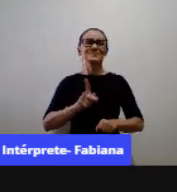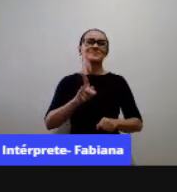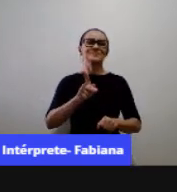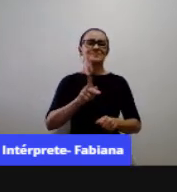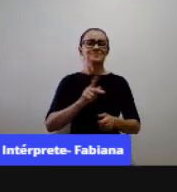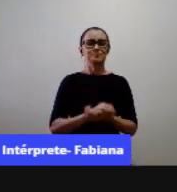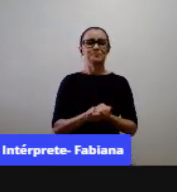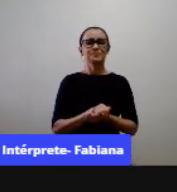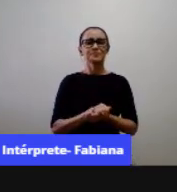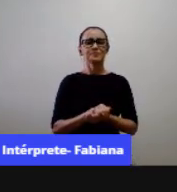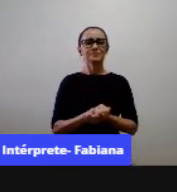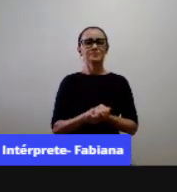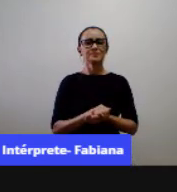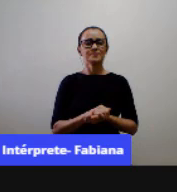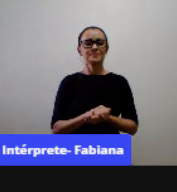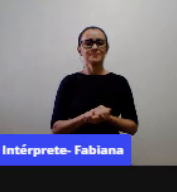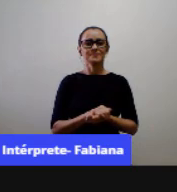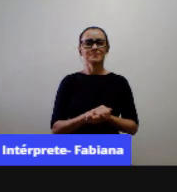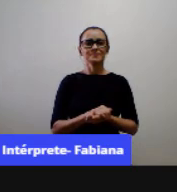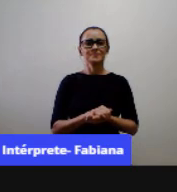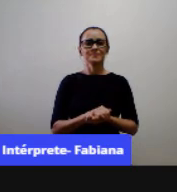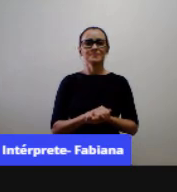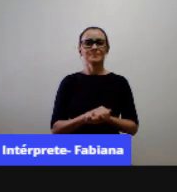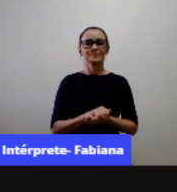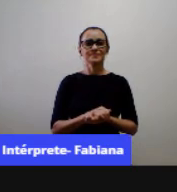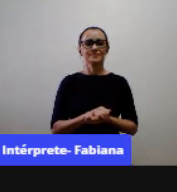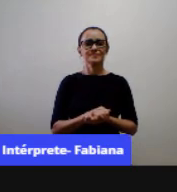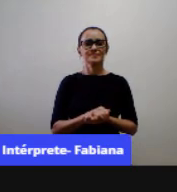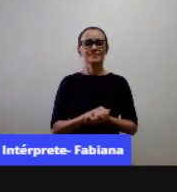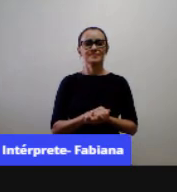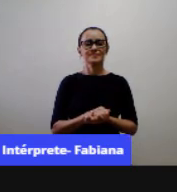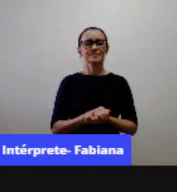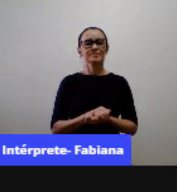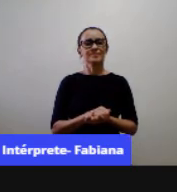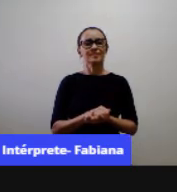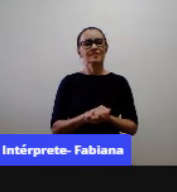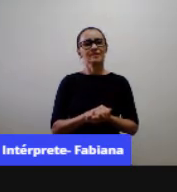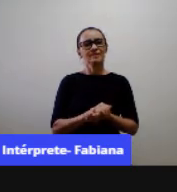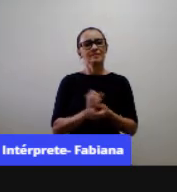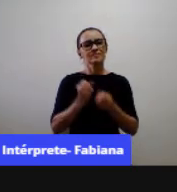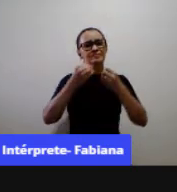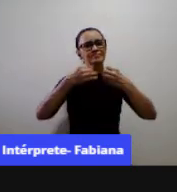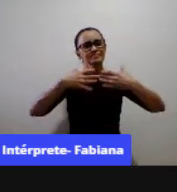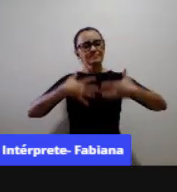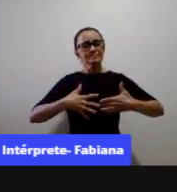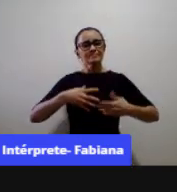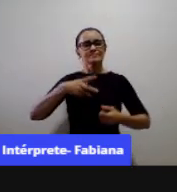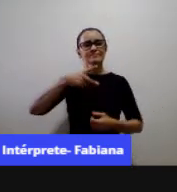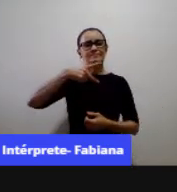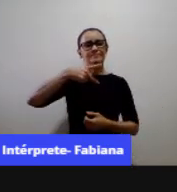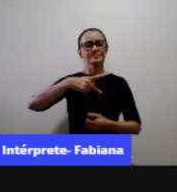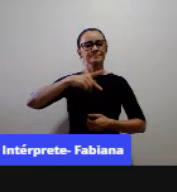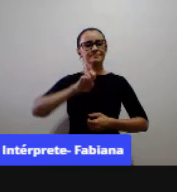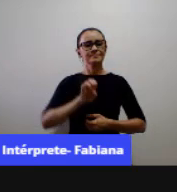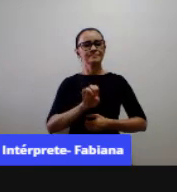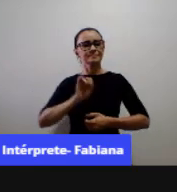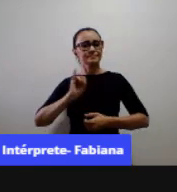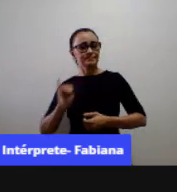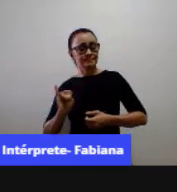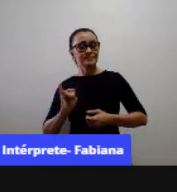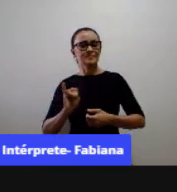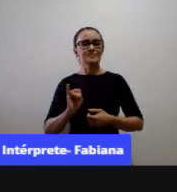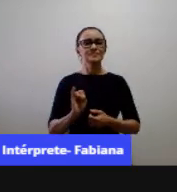né? Pode passar. Quando nós falamos de PEI, né, Sandra? Nós falamos de